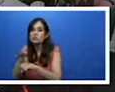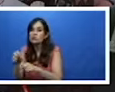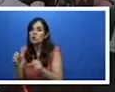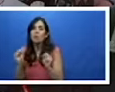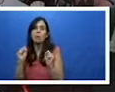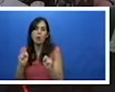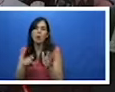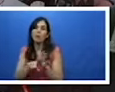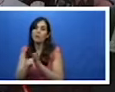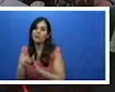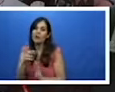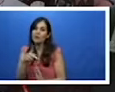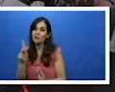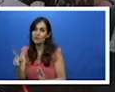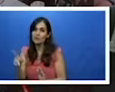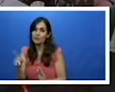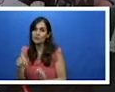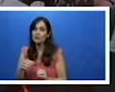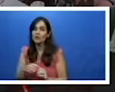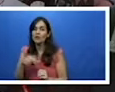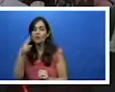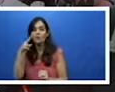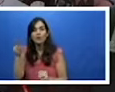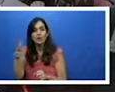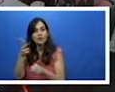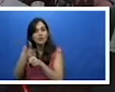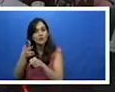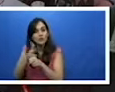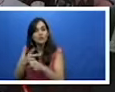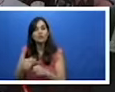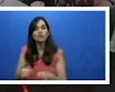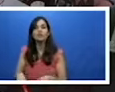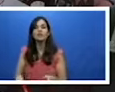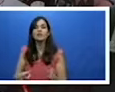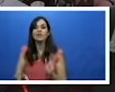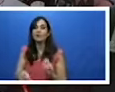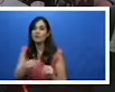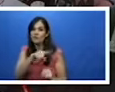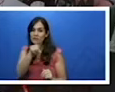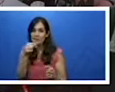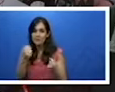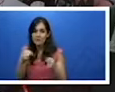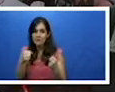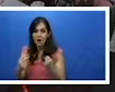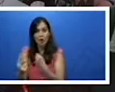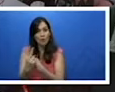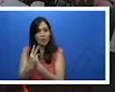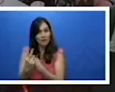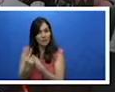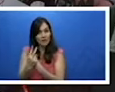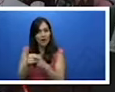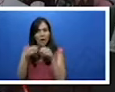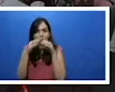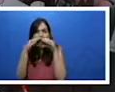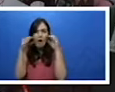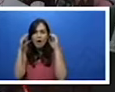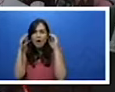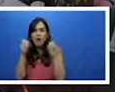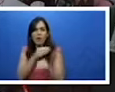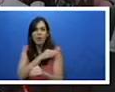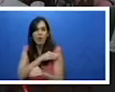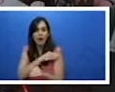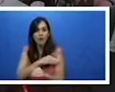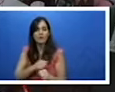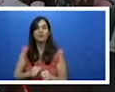ok? Continuem assistindo as aulas, continuem se cuidando e tenham um ótimo